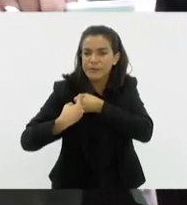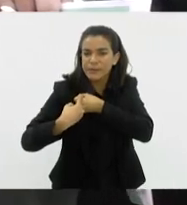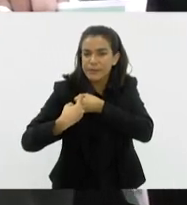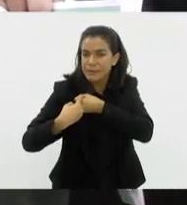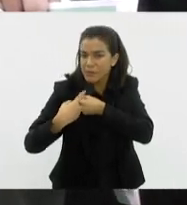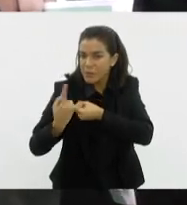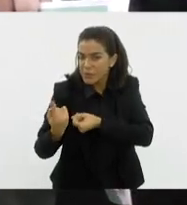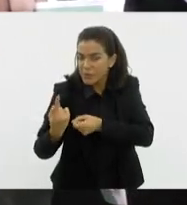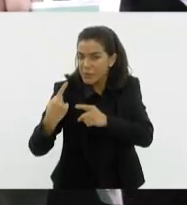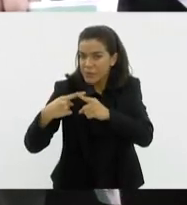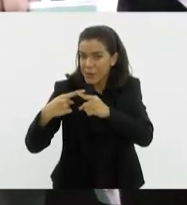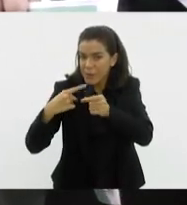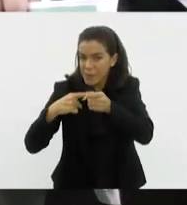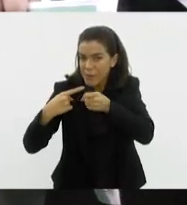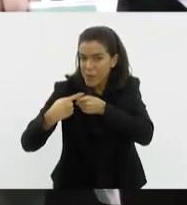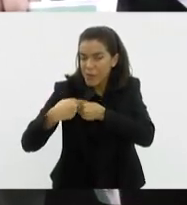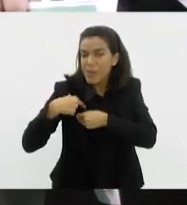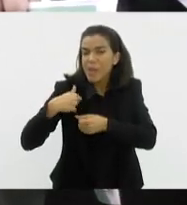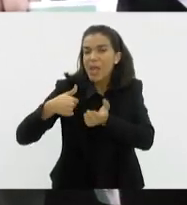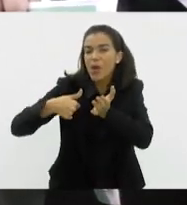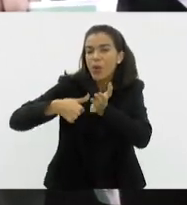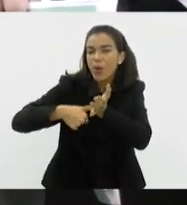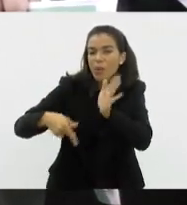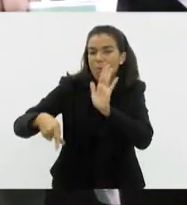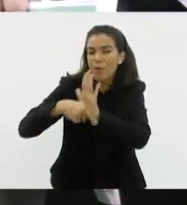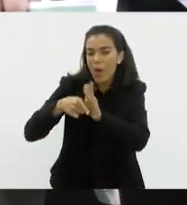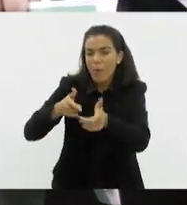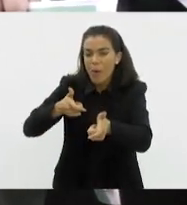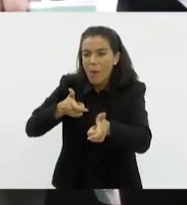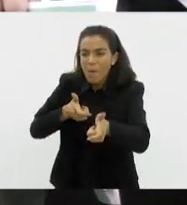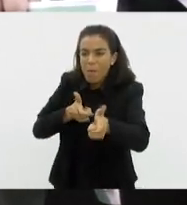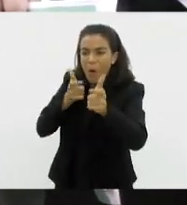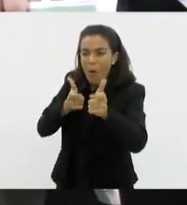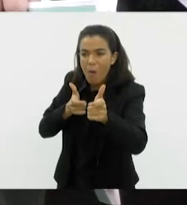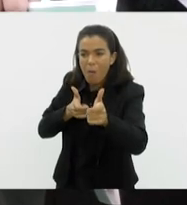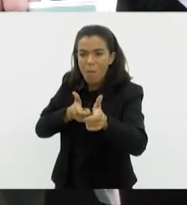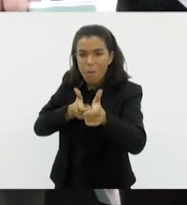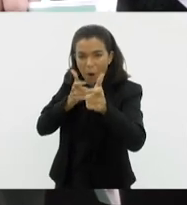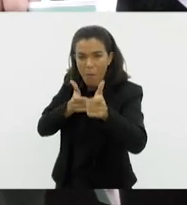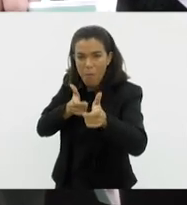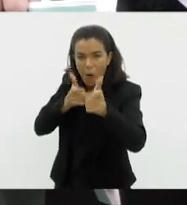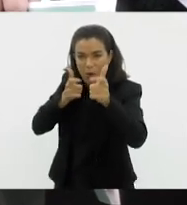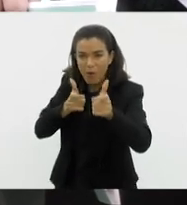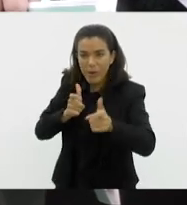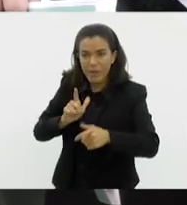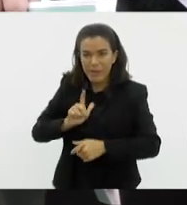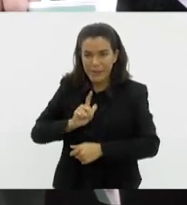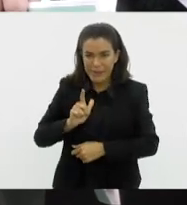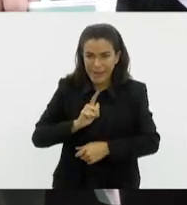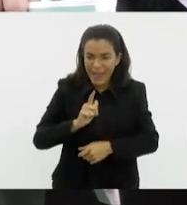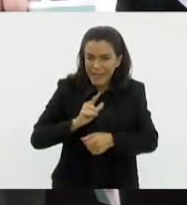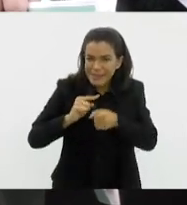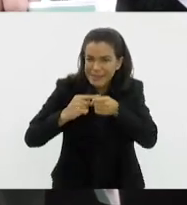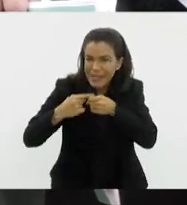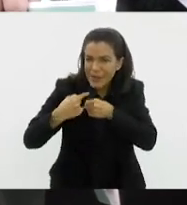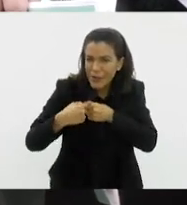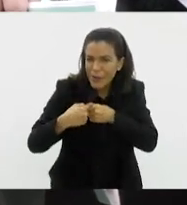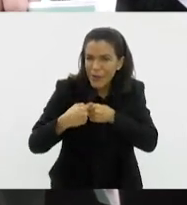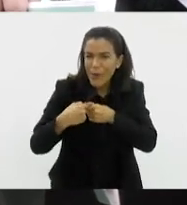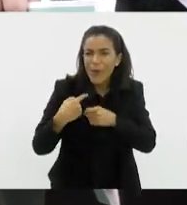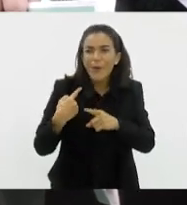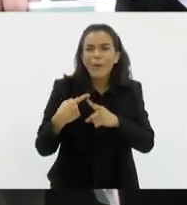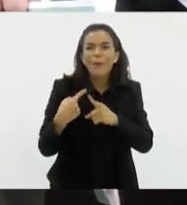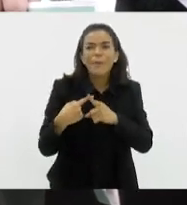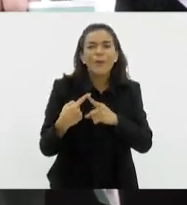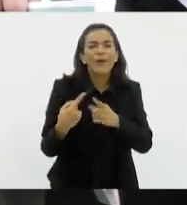Será que esses municípios têm clube de tiro? Porque estão muito aleatórios. Tem município da Orla, tem município do interior. Por que em